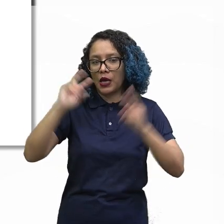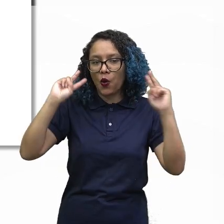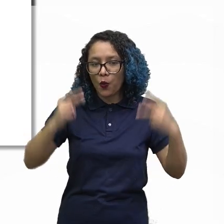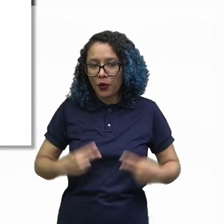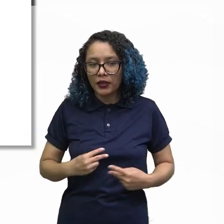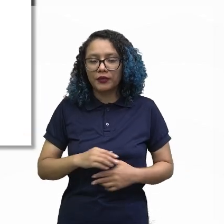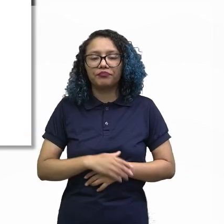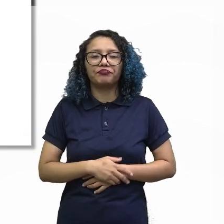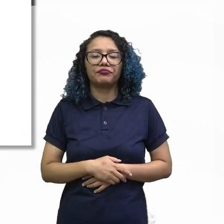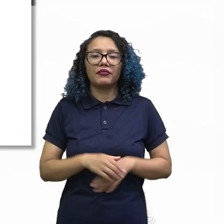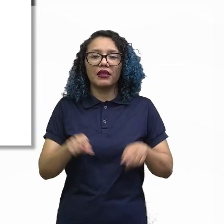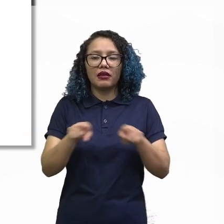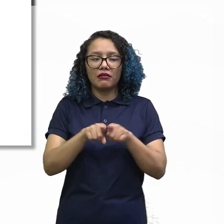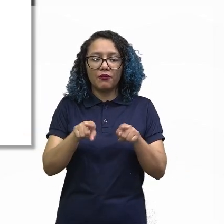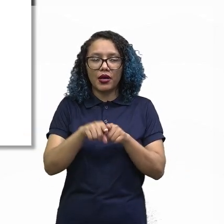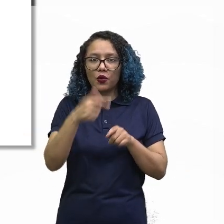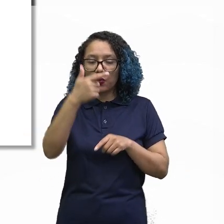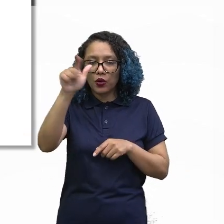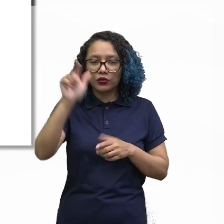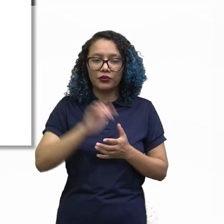Também podemos ver agora que